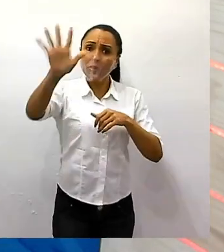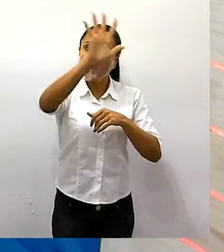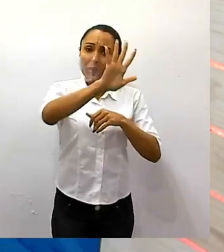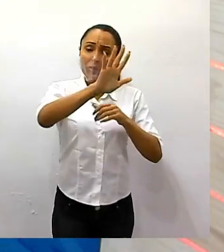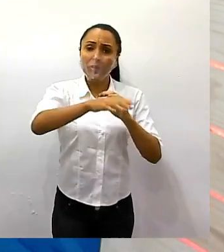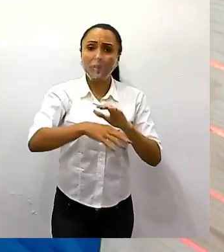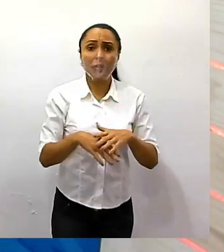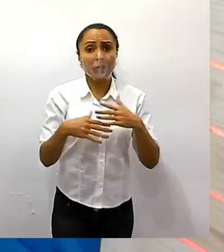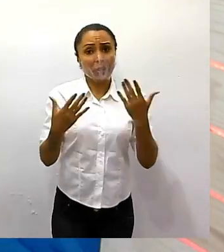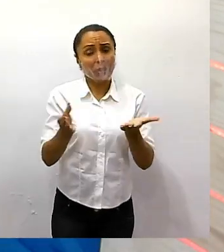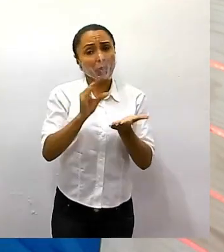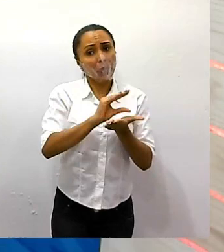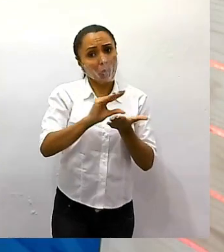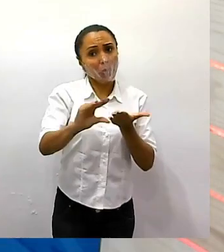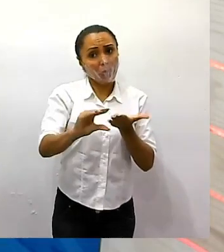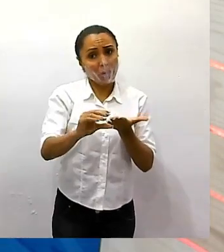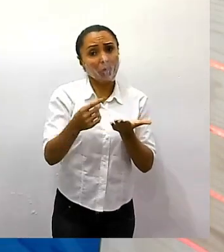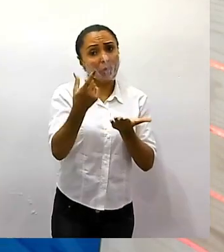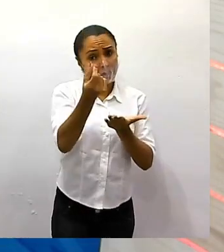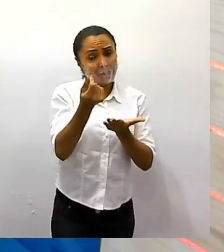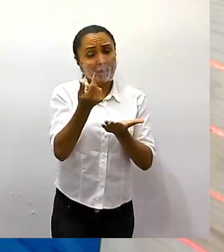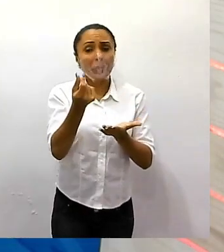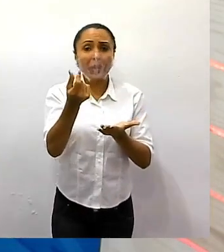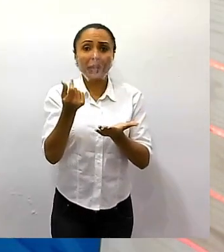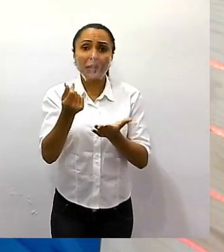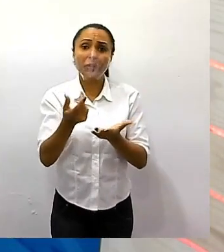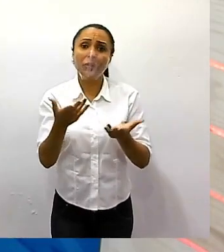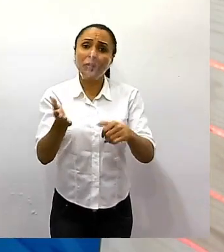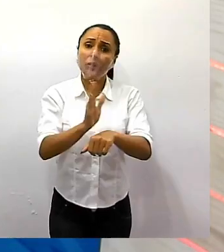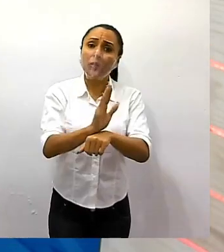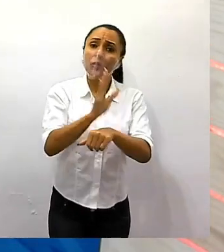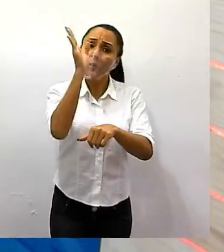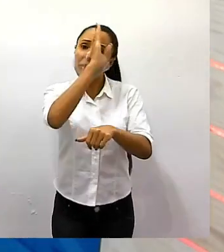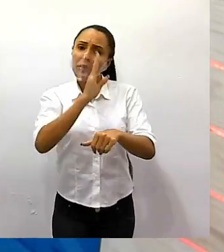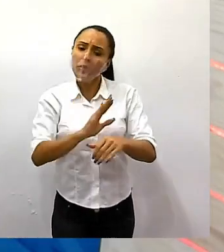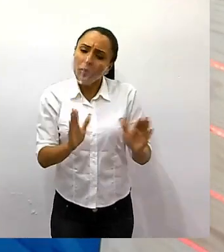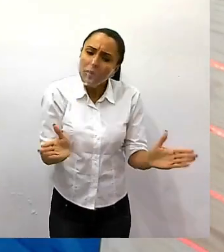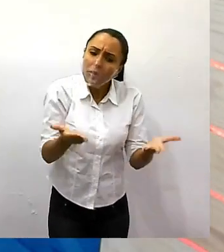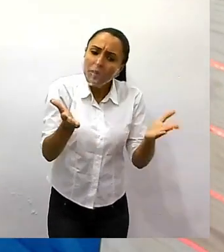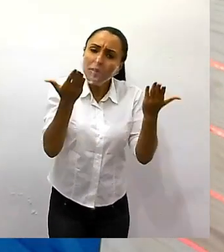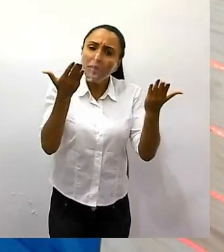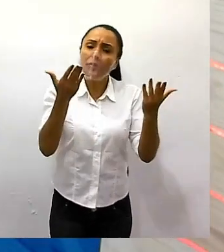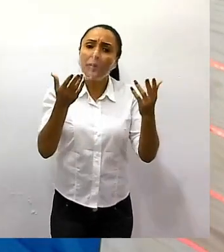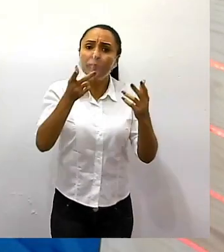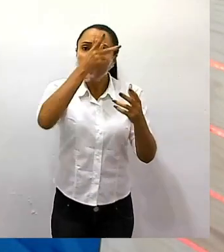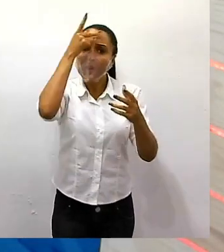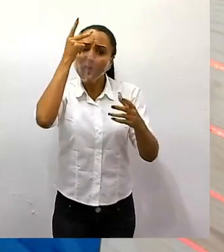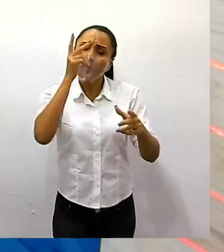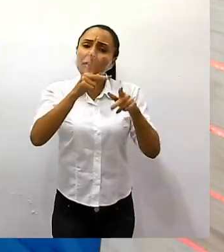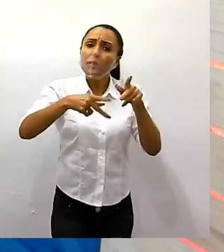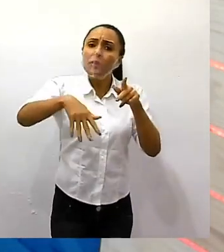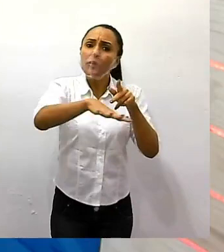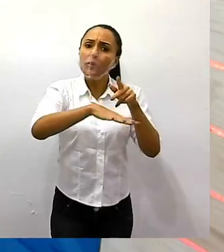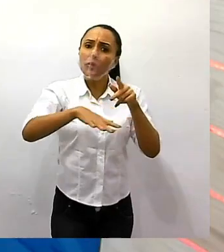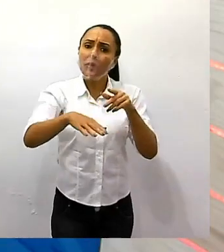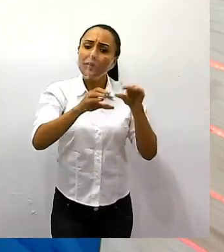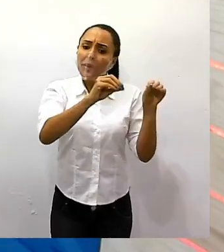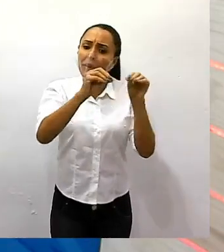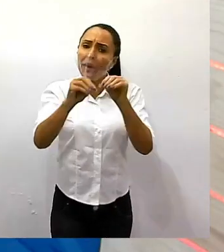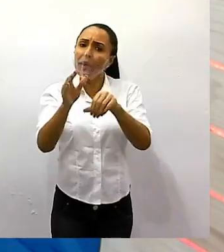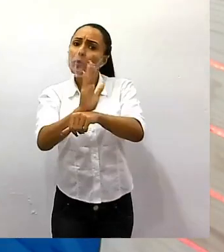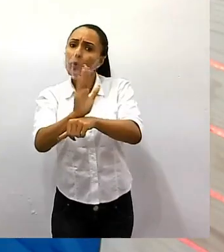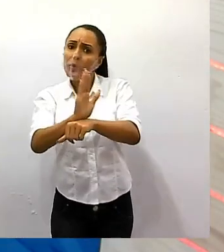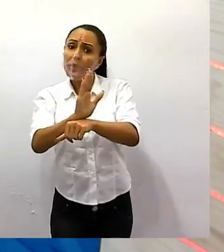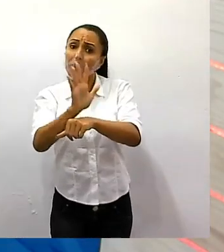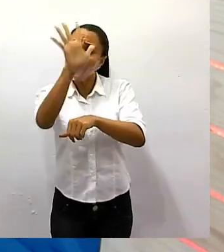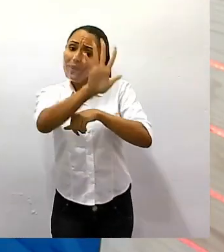está custeando a produção dos filmes, eles também começam a incentivar a população a assistir, né, esses filmes